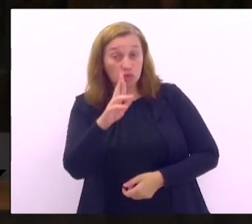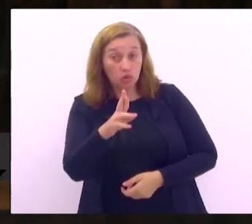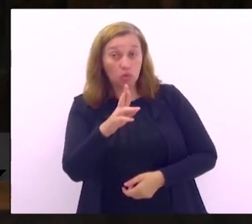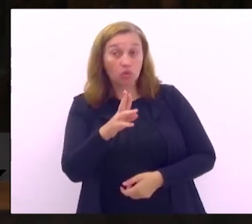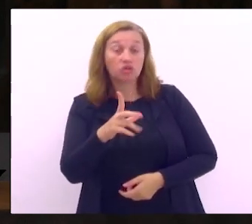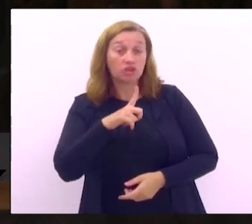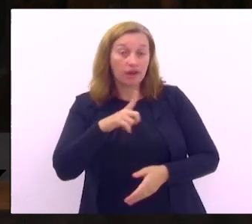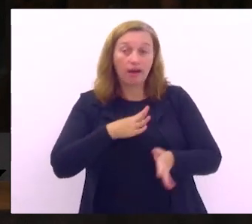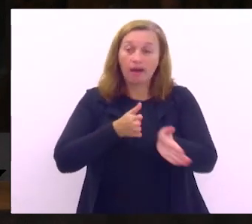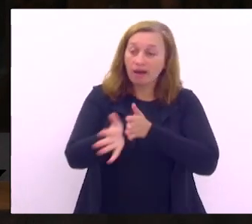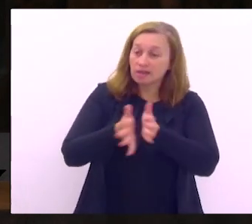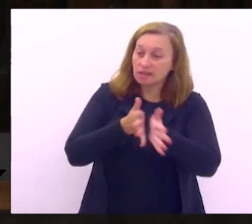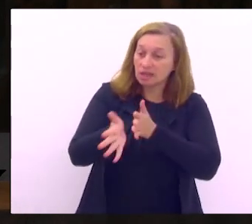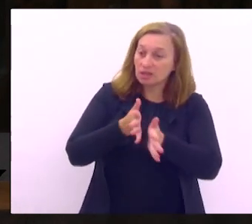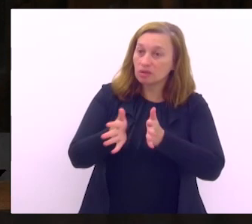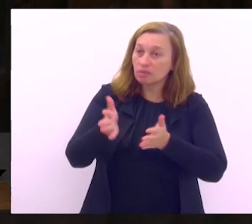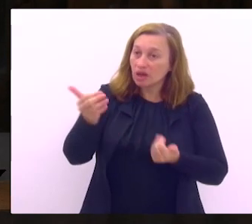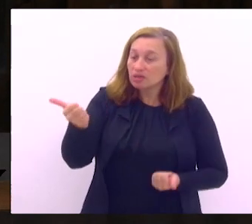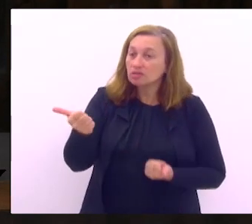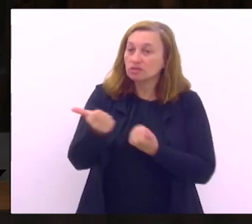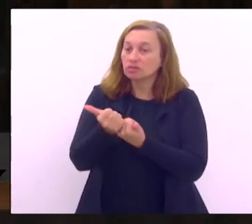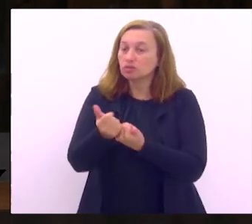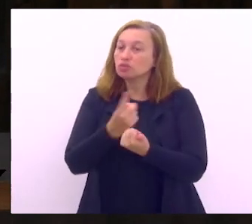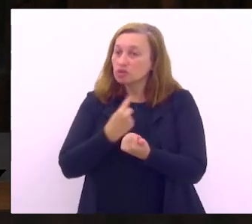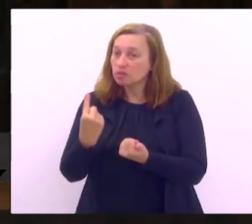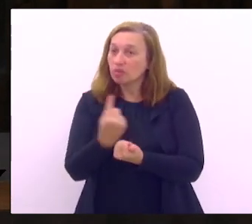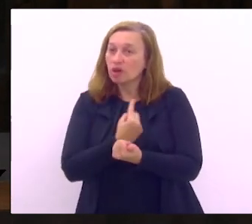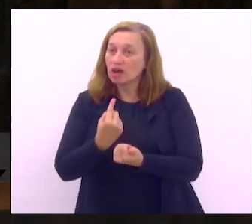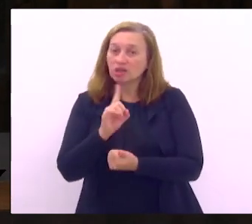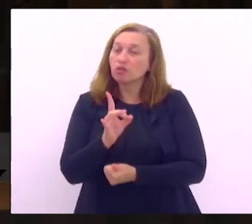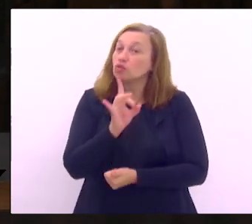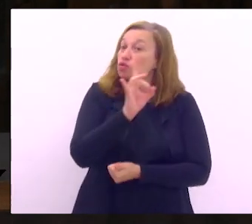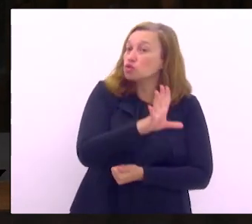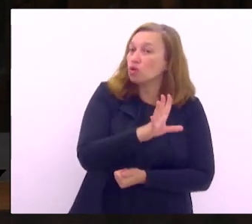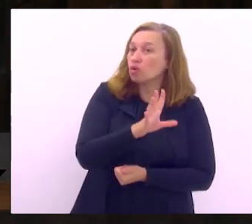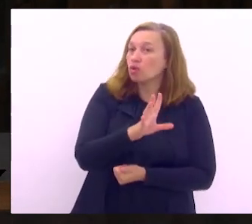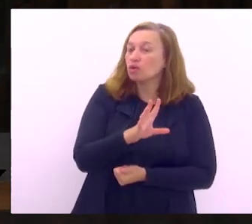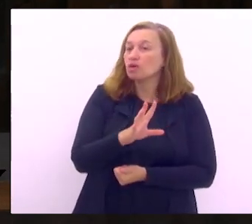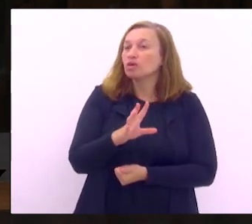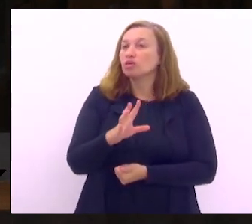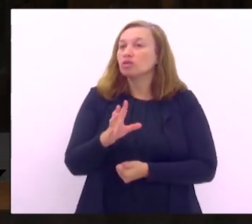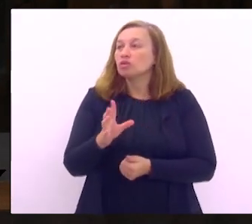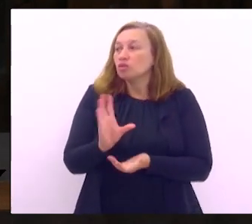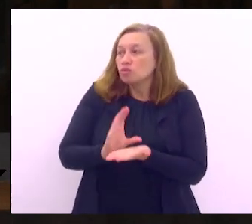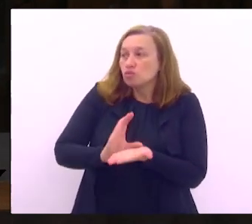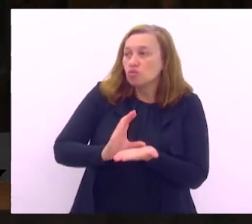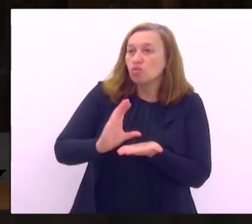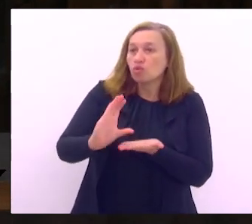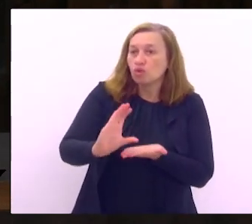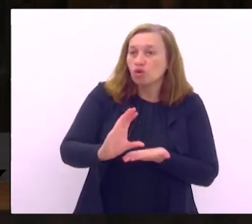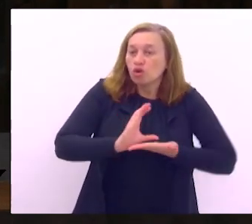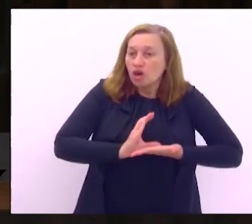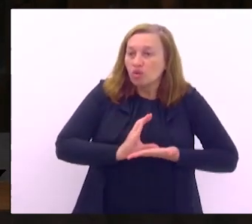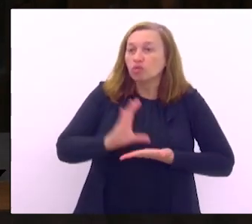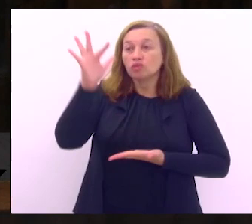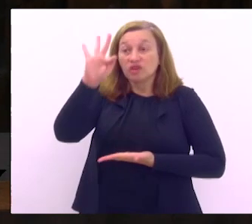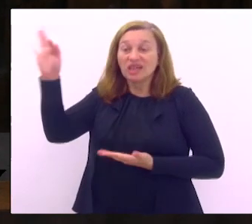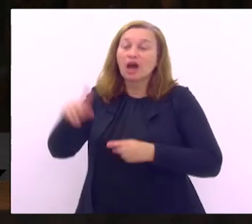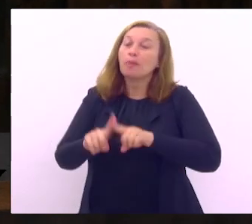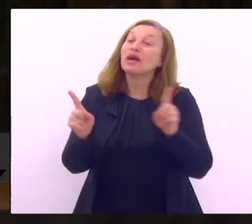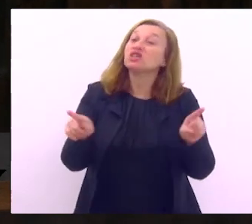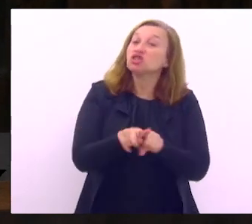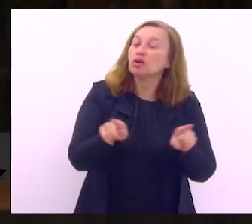grande acesso para nos auxiliar, tendo em vista que não só será necessária a busca de recursos federais, mas também